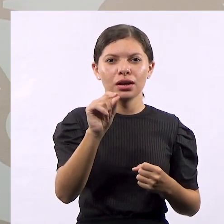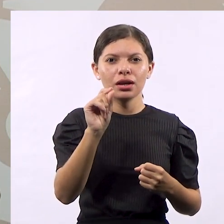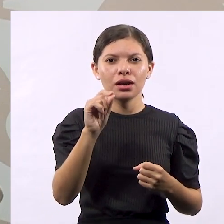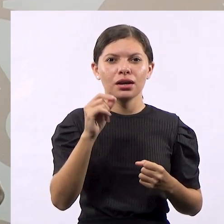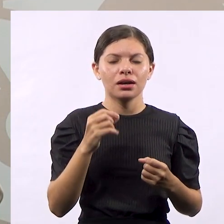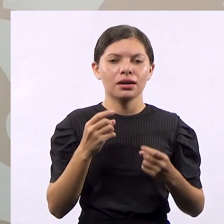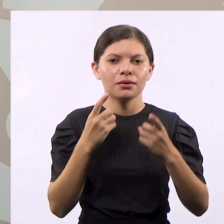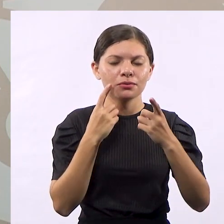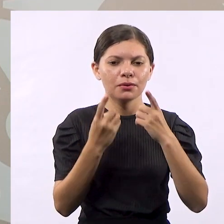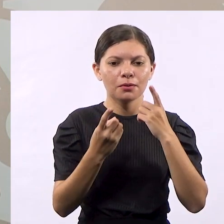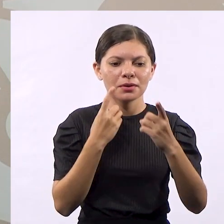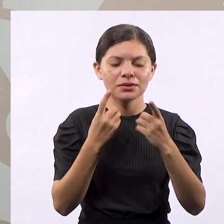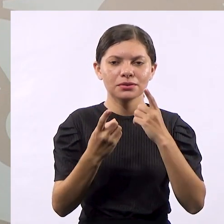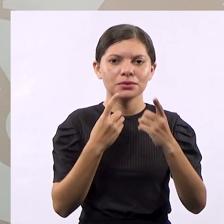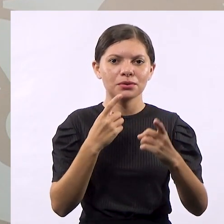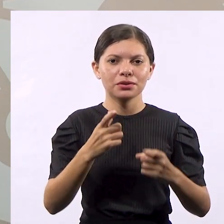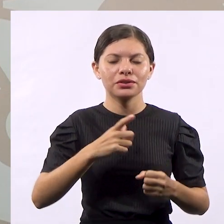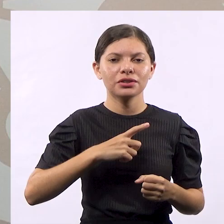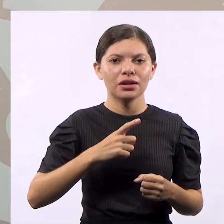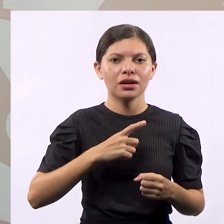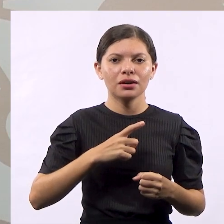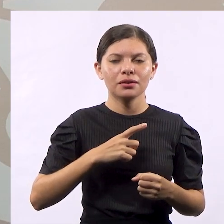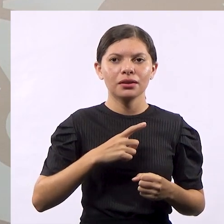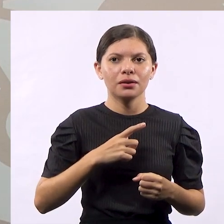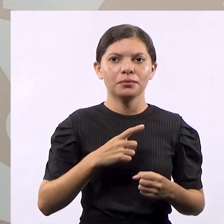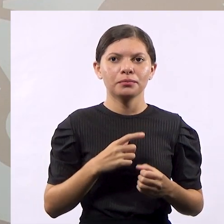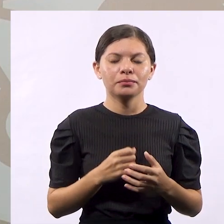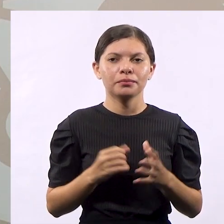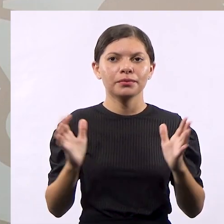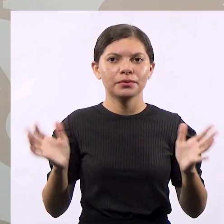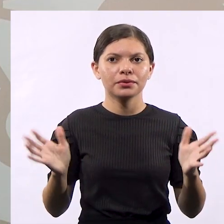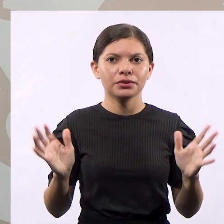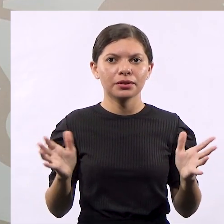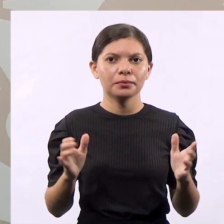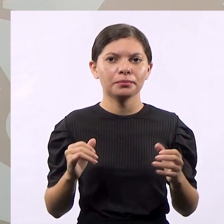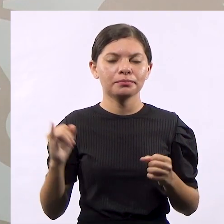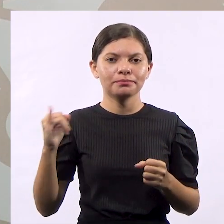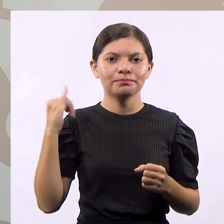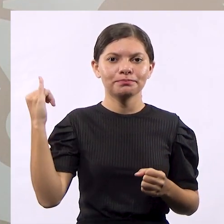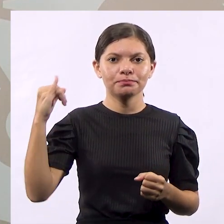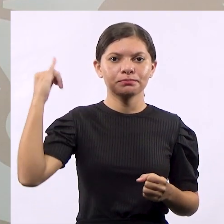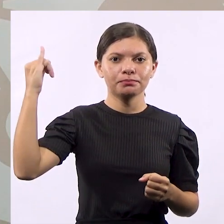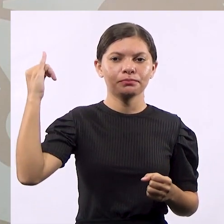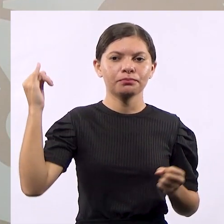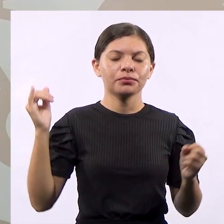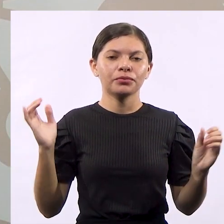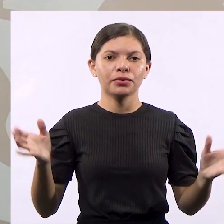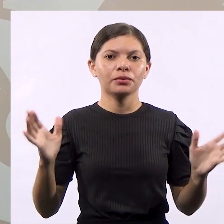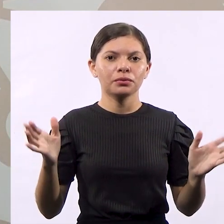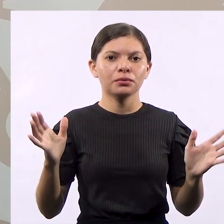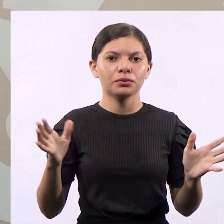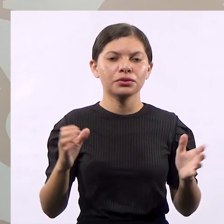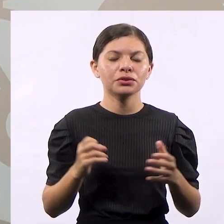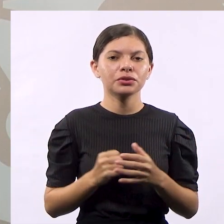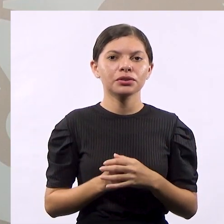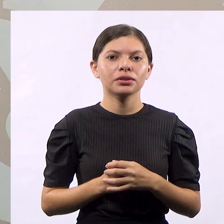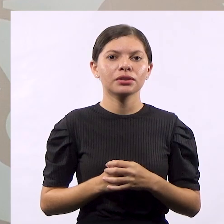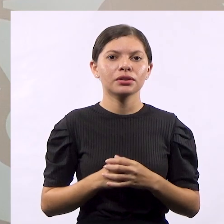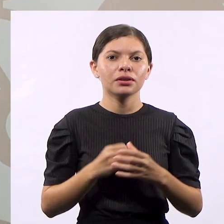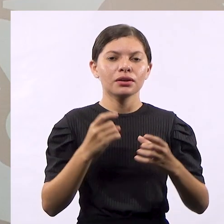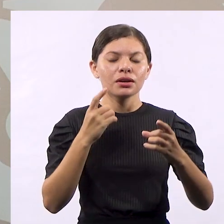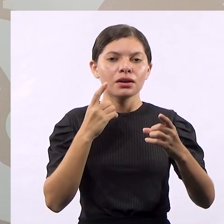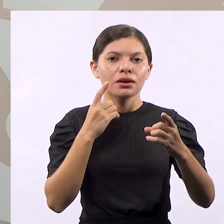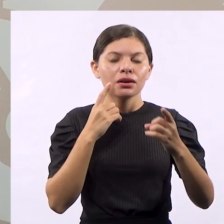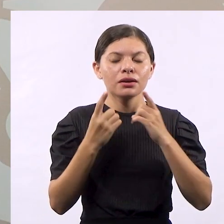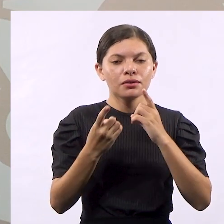vocês já cheguem com essas informações. Eu acho que isso é o mais importante que a gente tem para colocar hoje, né? Você já chegar